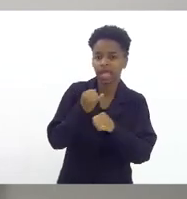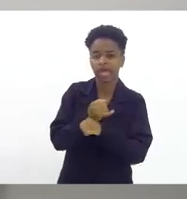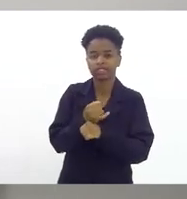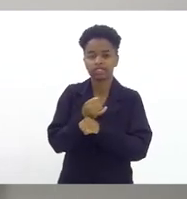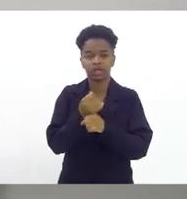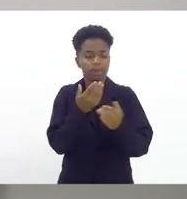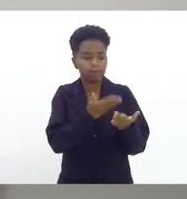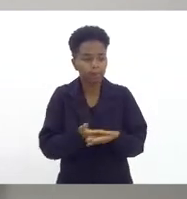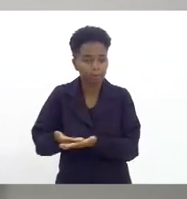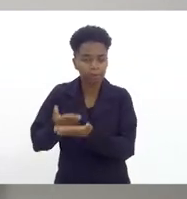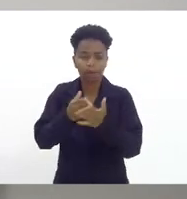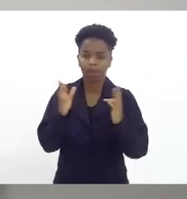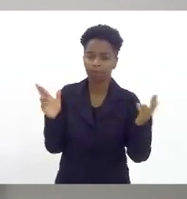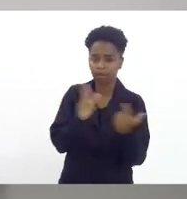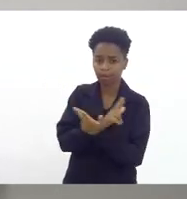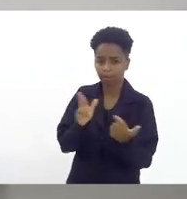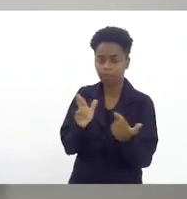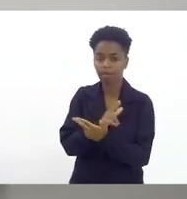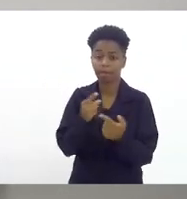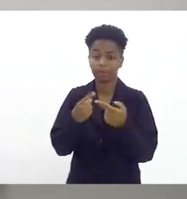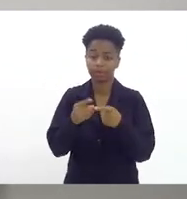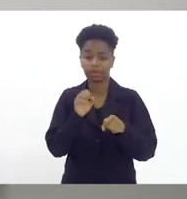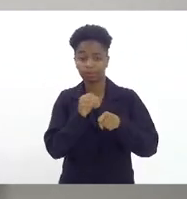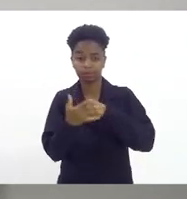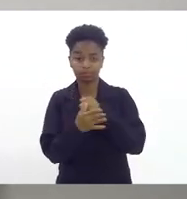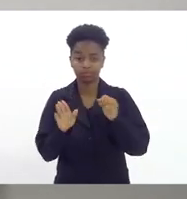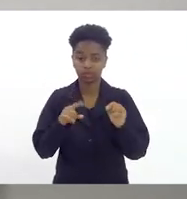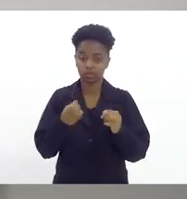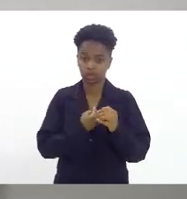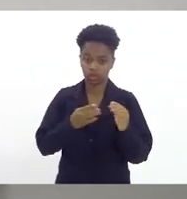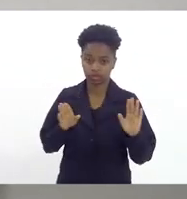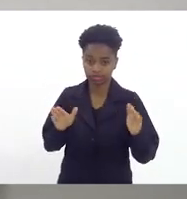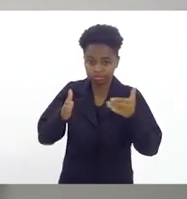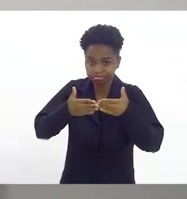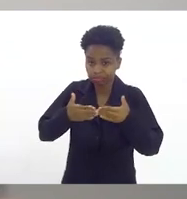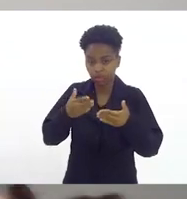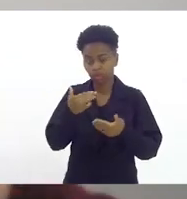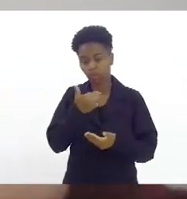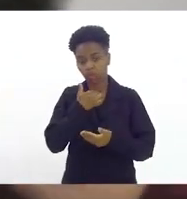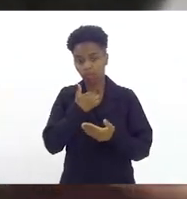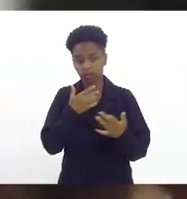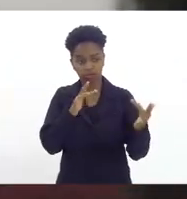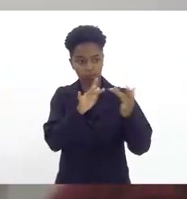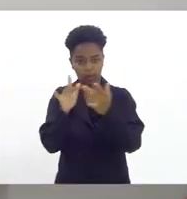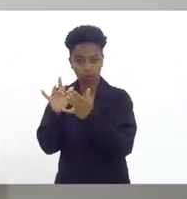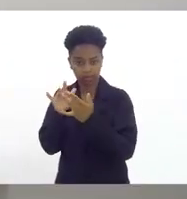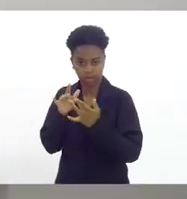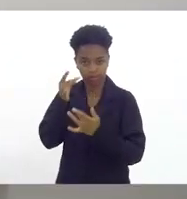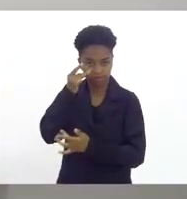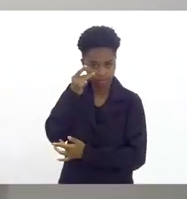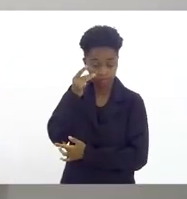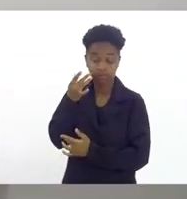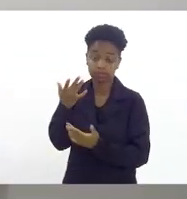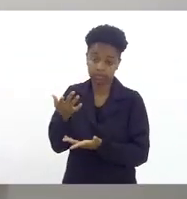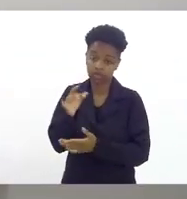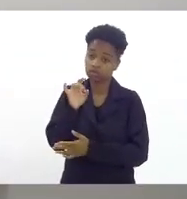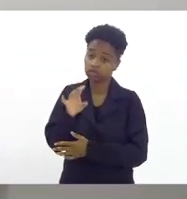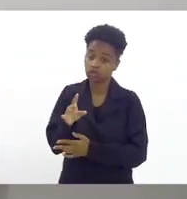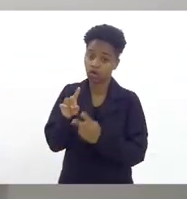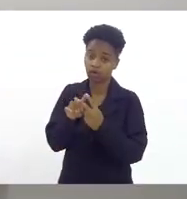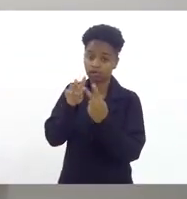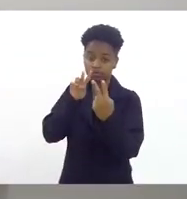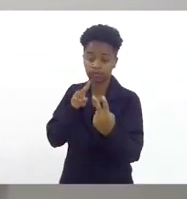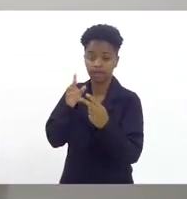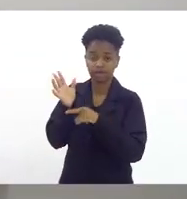nos relacionar porque a pandemia levou o isolamento né e a relação das pessoas passou a ser apenas através de